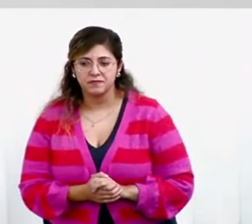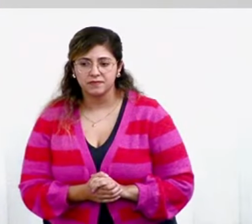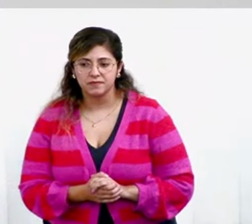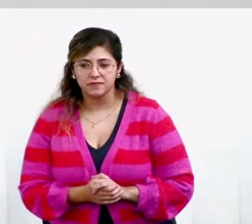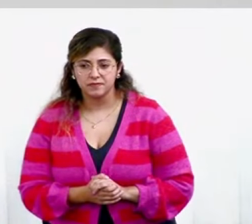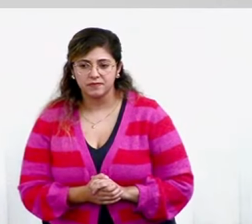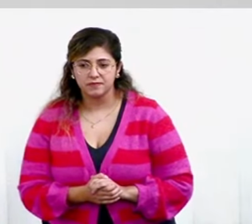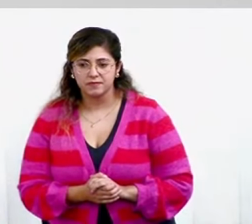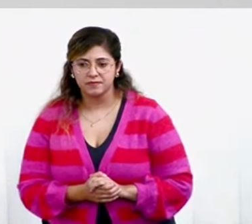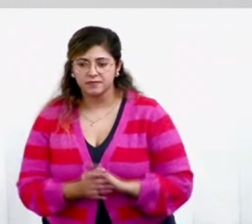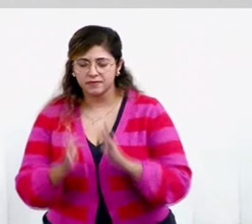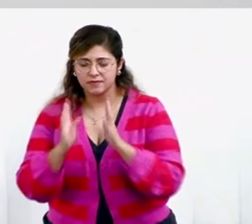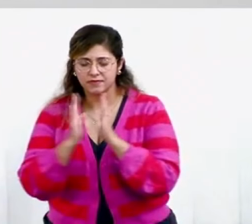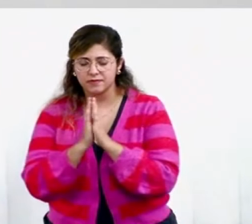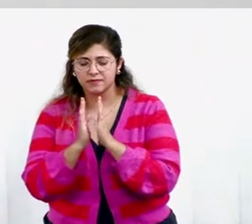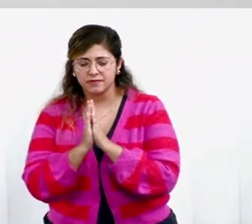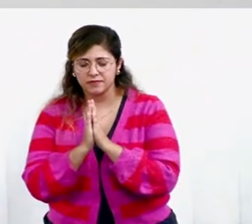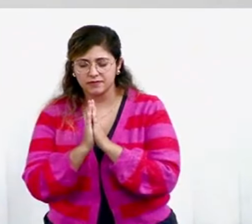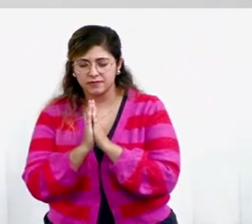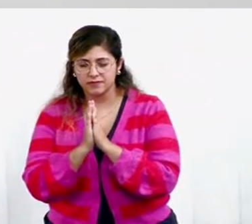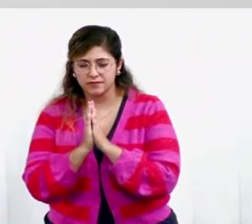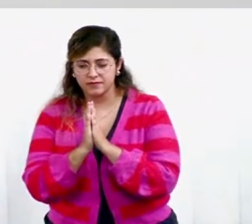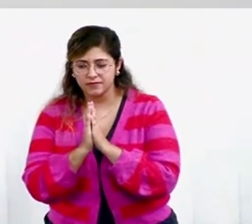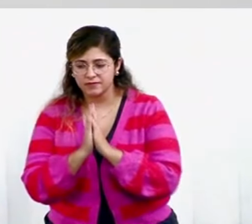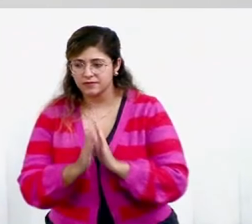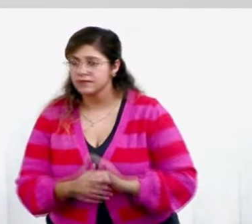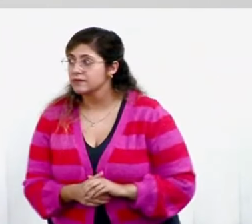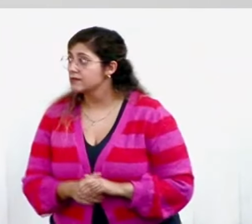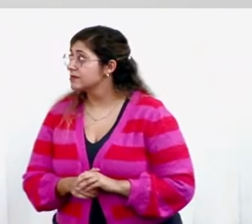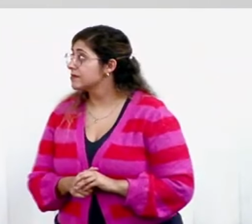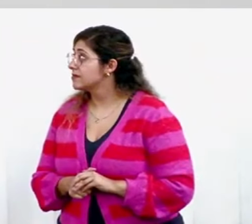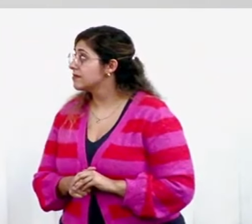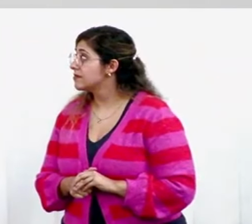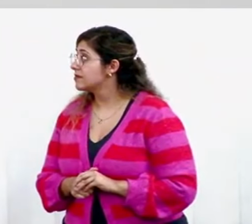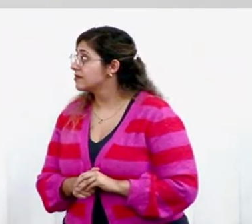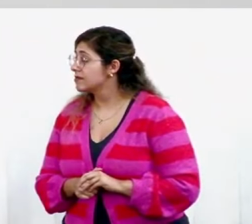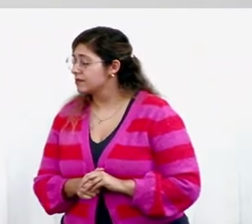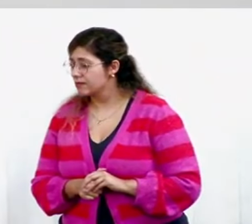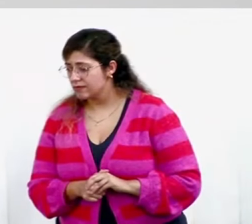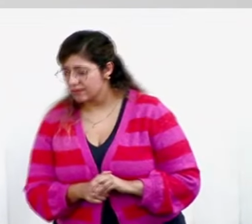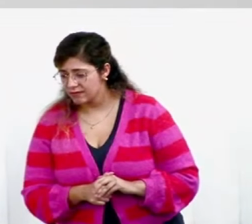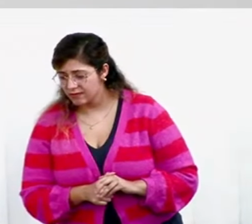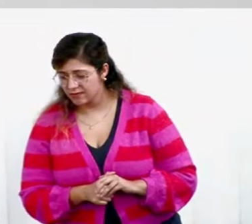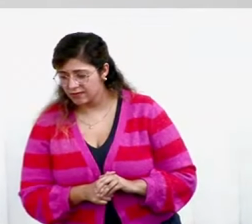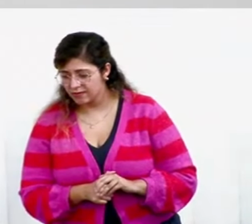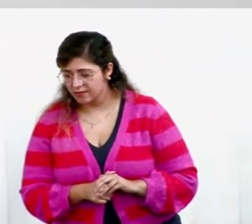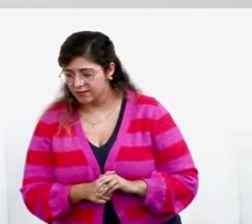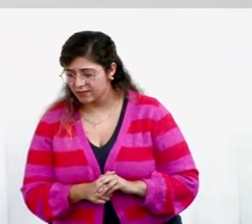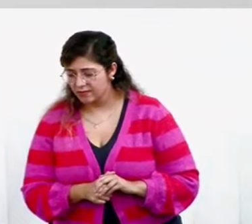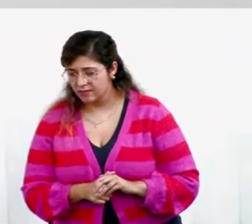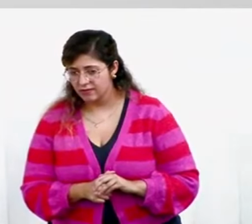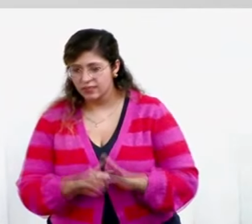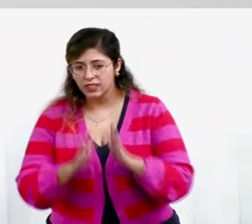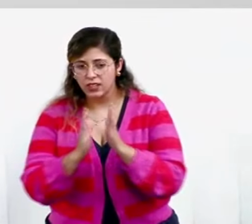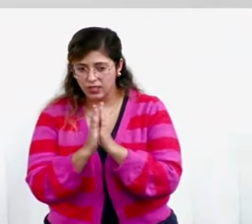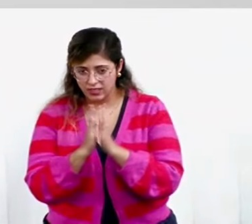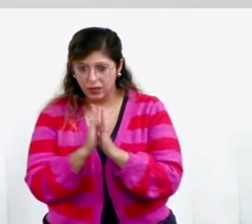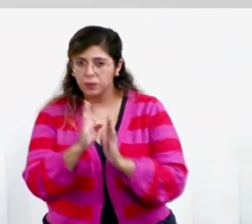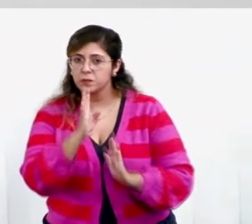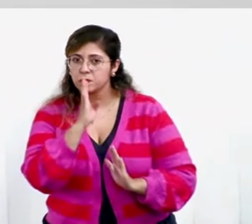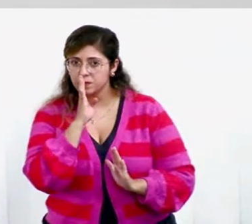Deixarei a igreja em alguns momentos de oração e depois eu quebro o silêncio, orando ao Senhor.